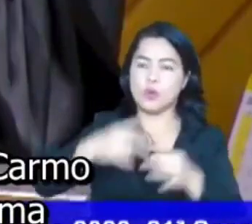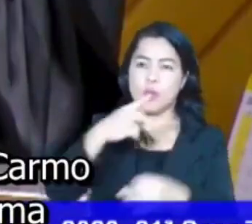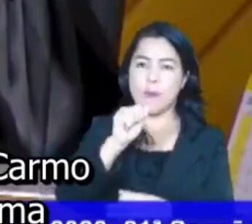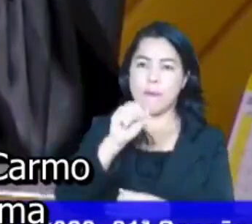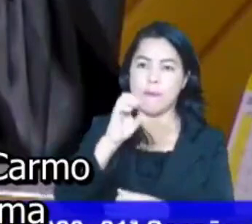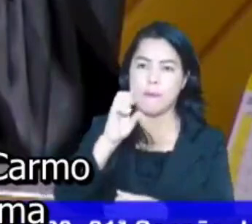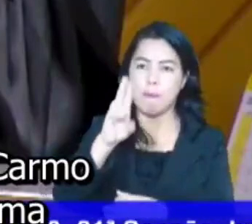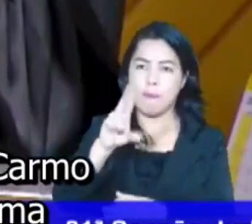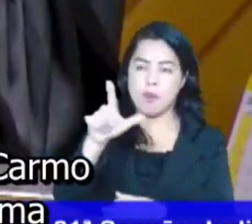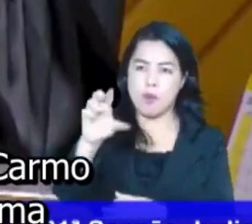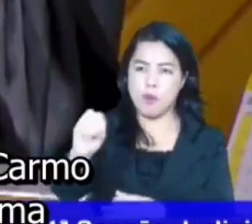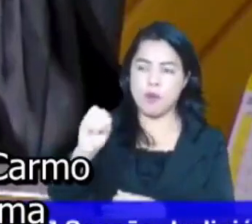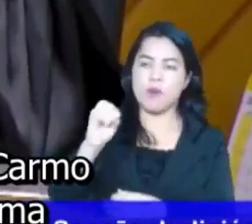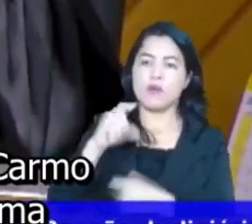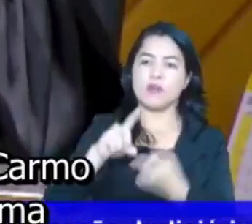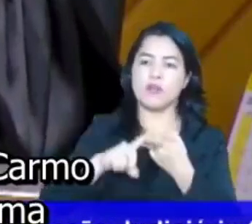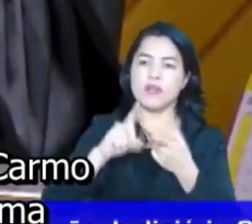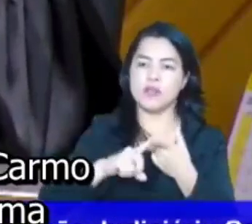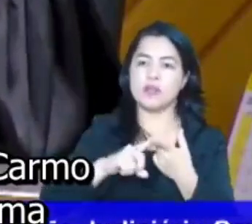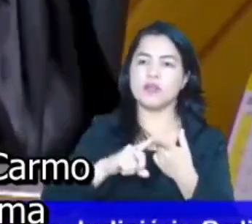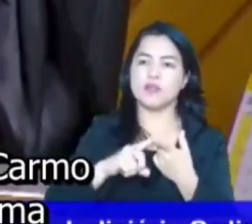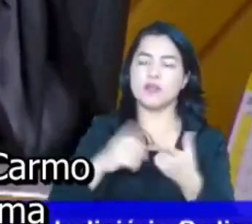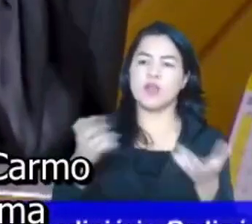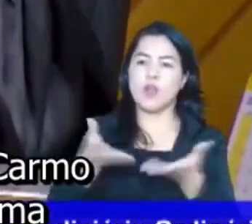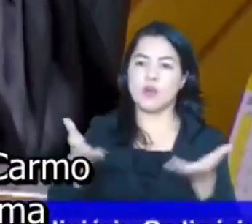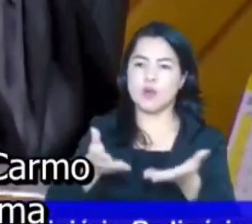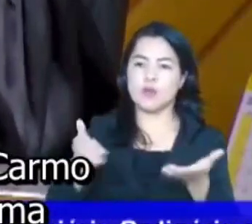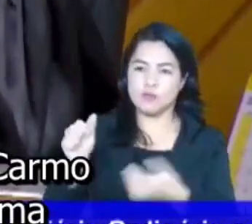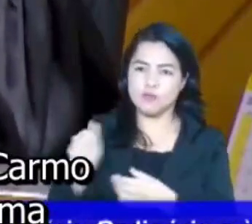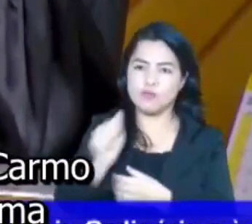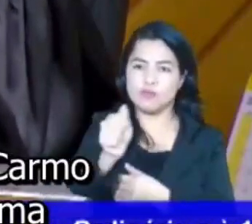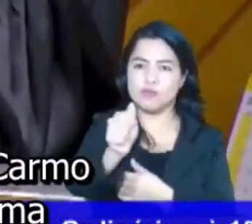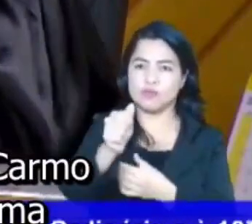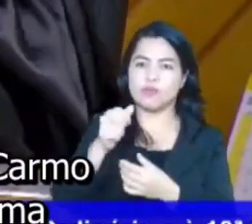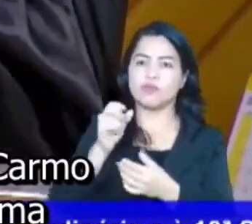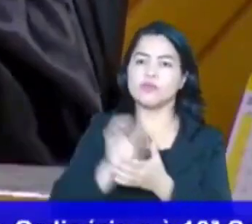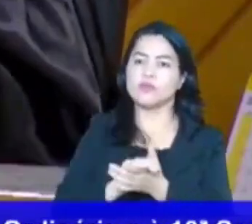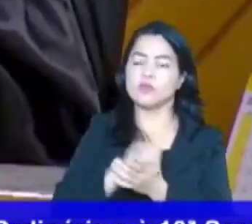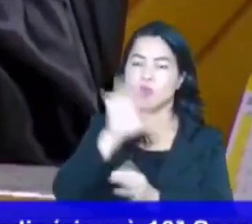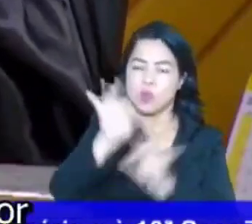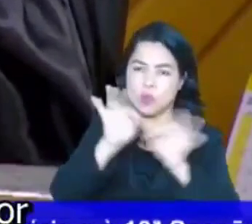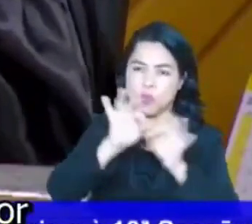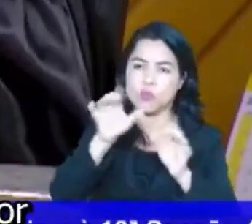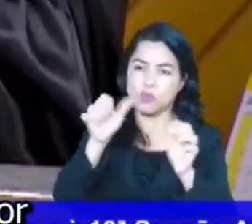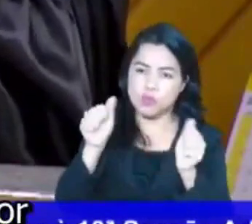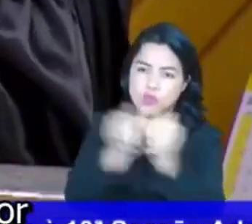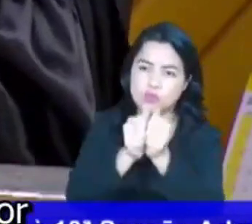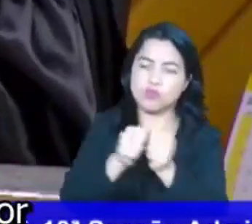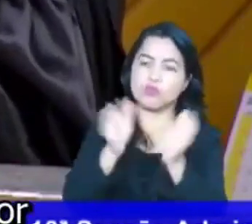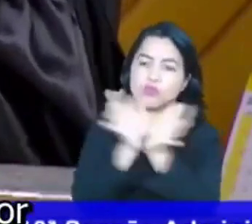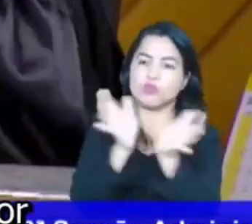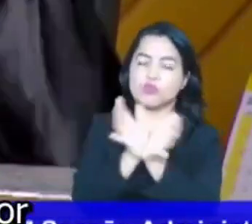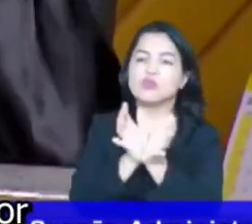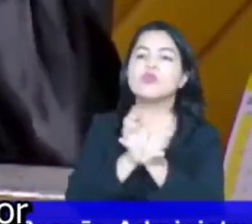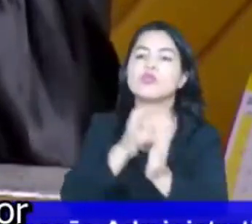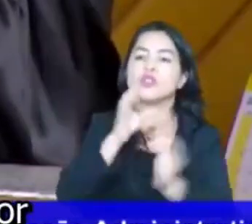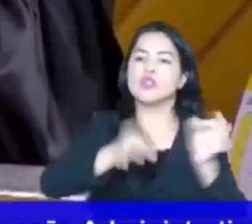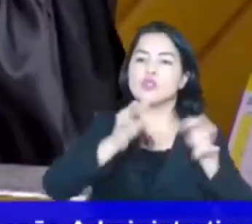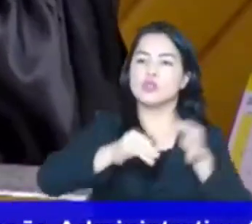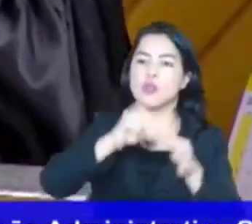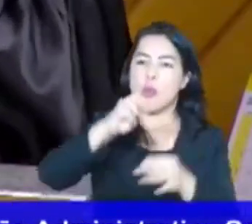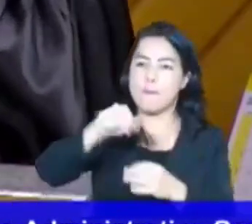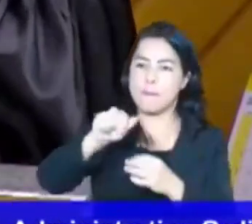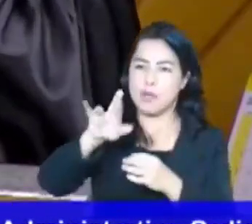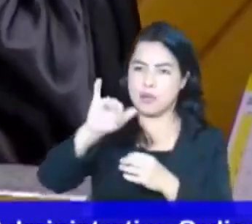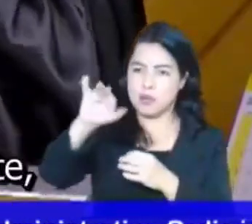Madeira, Orlando Vasconcelos e agora Carmo Antônio, que entrou na composição da turma. Então, o juiz Mário Júnior está com a palavra,